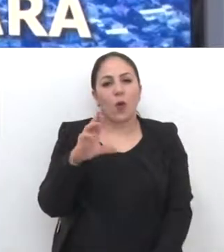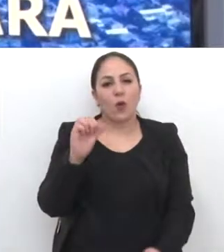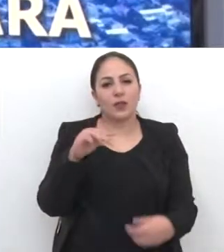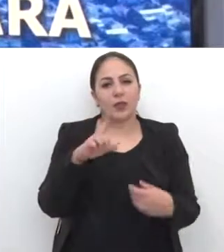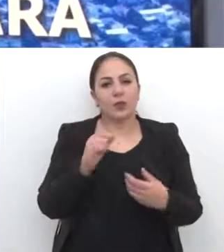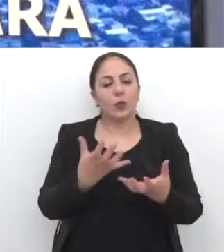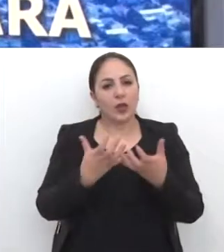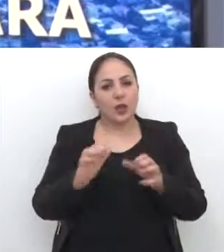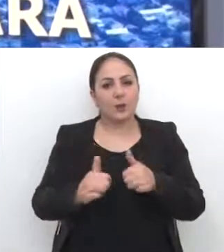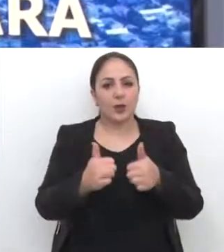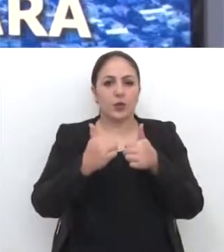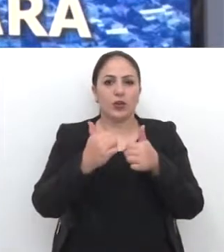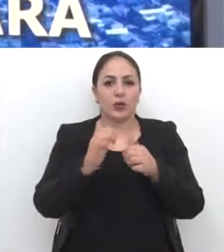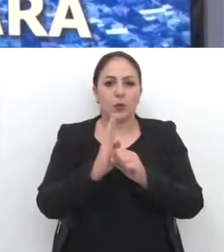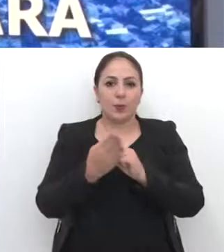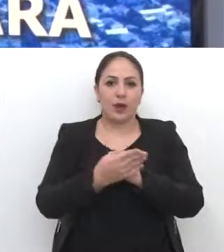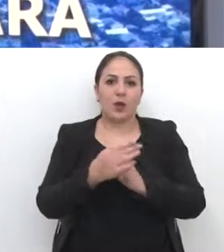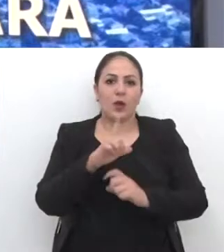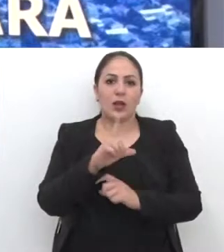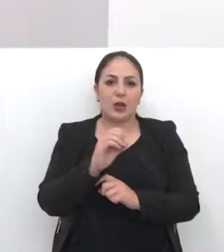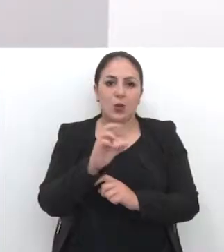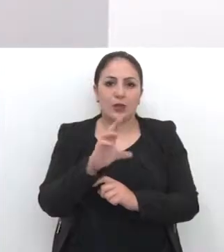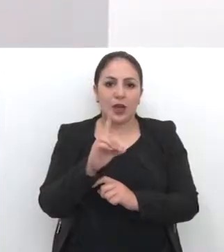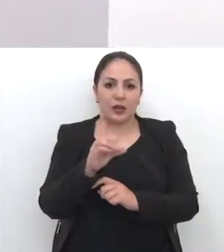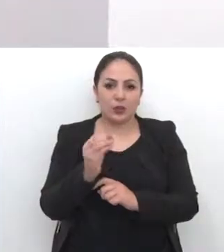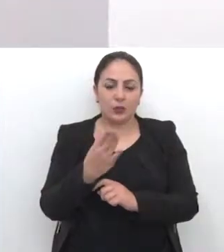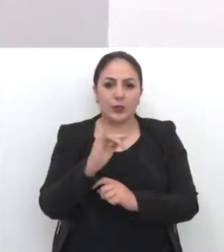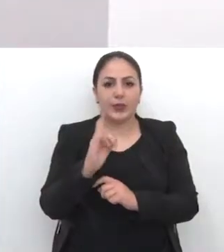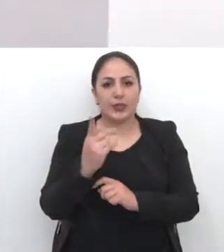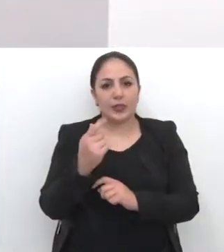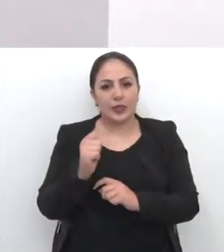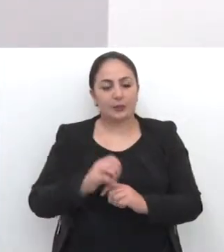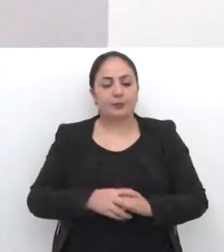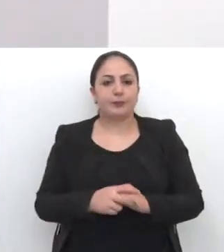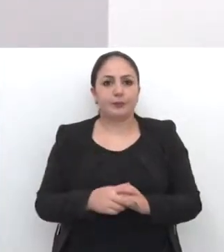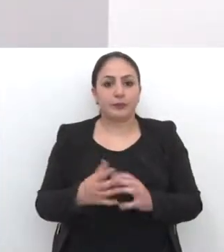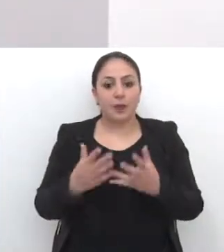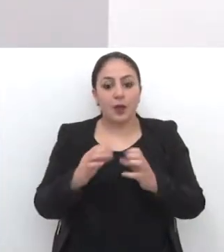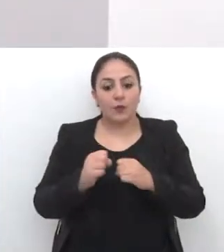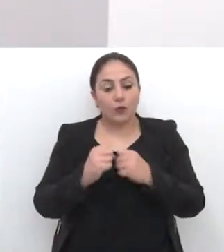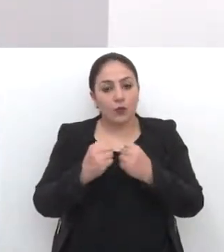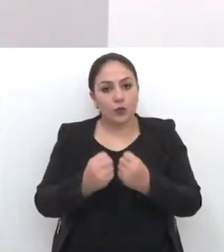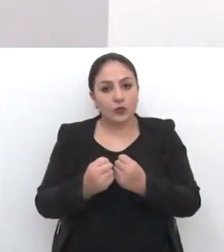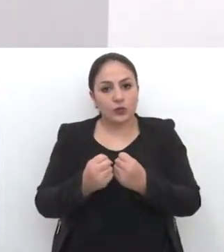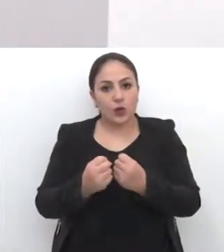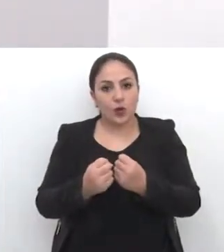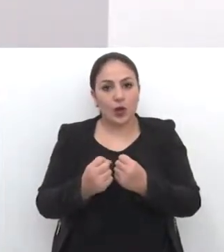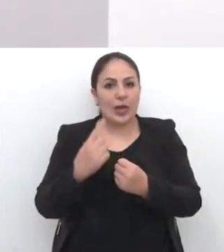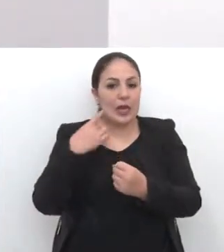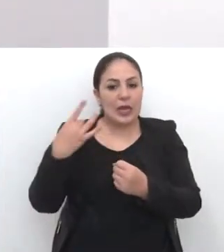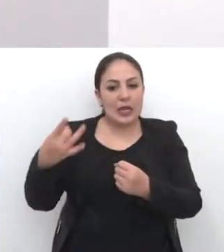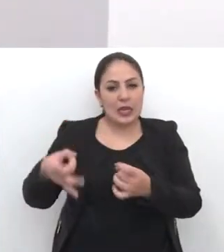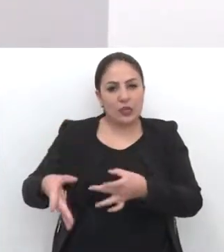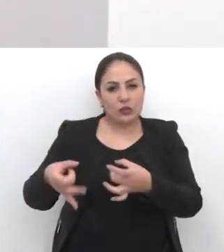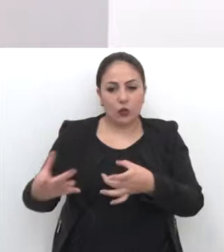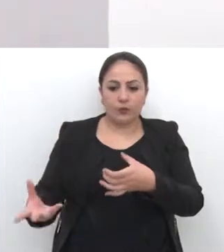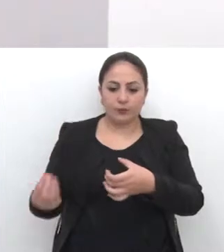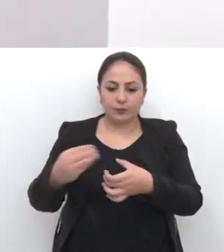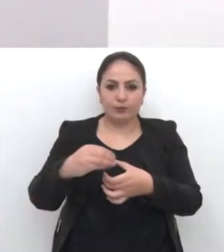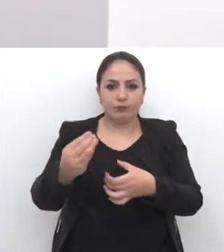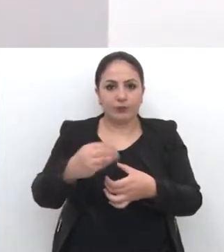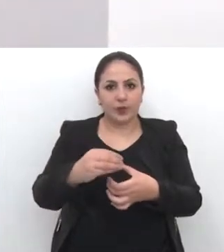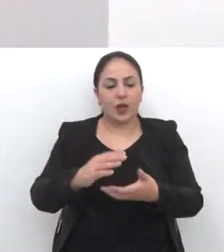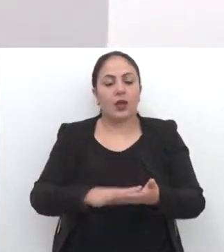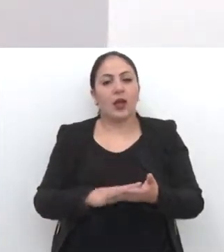quer melhorias no bairro Leonardo Ilha. Possa haver um reforço na coleta do lixo dessas mais de 100 pessoas que já estão,